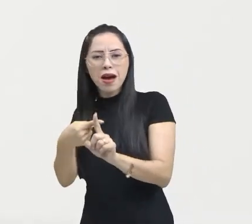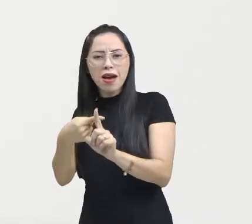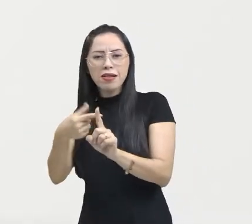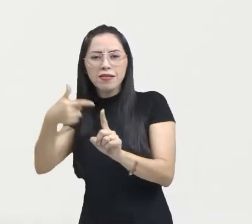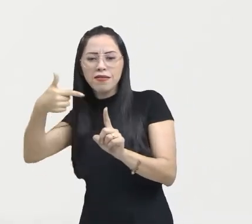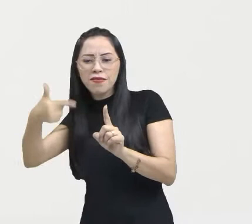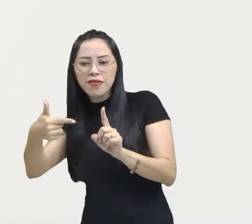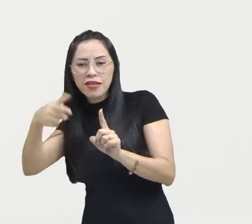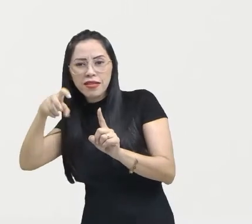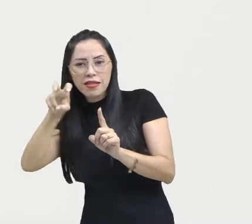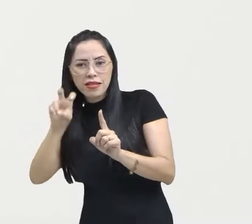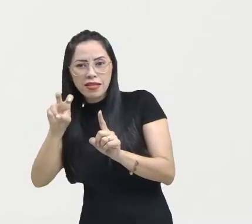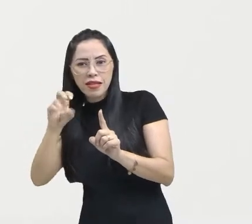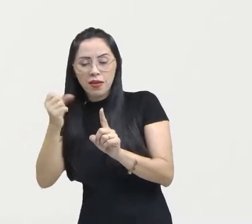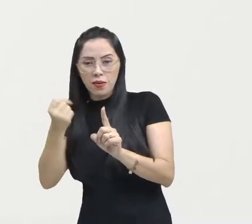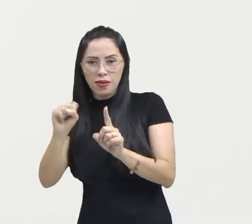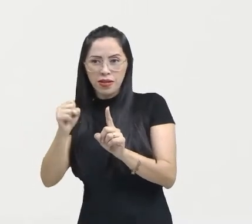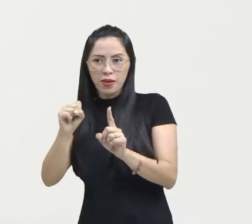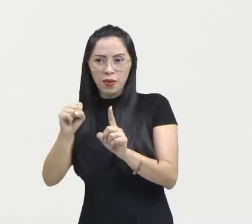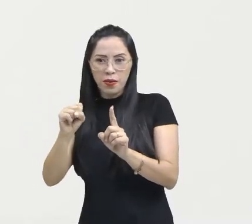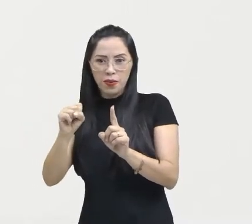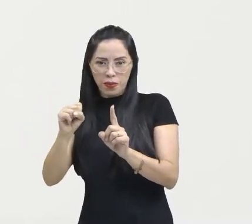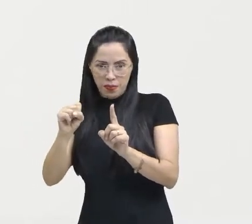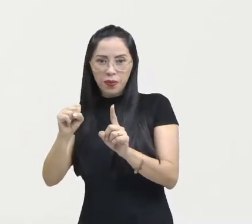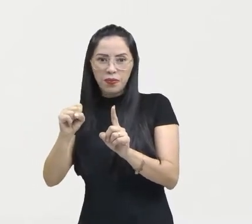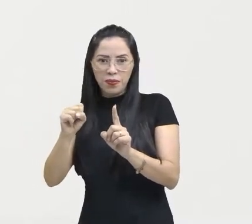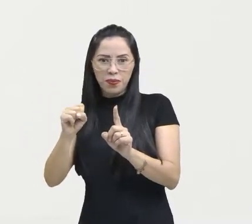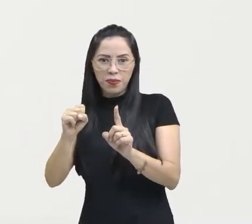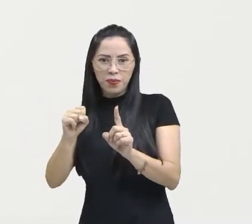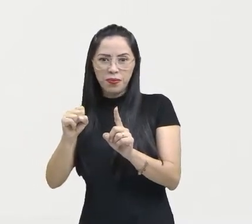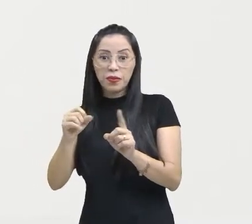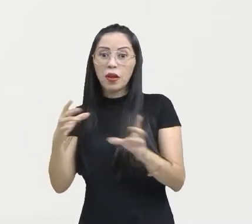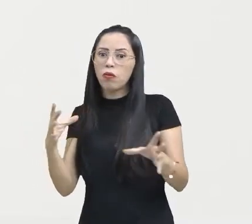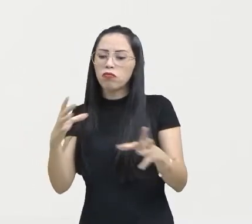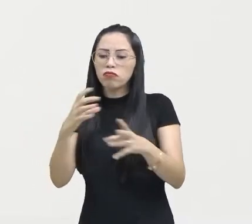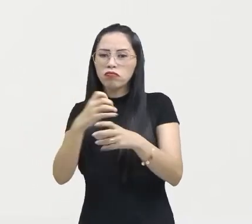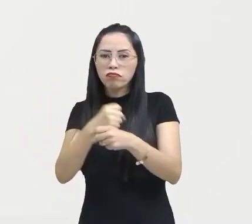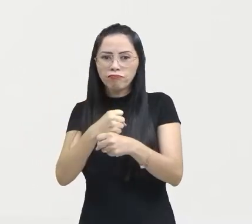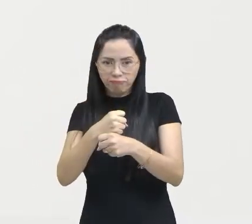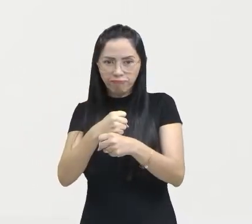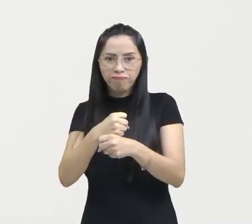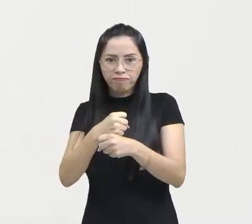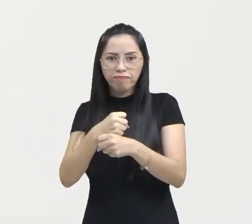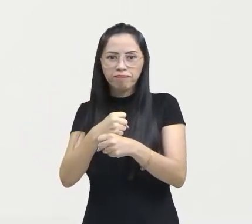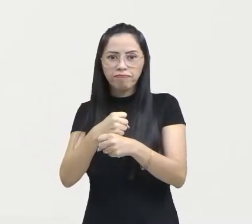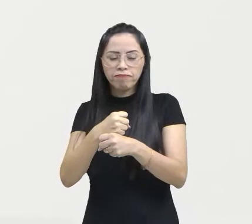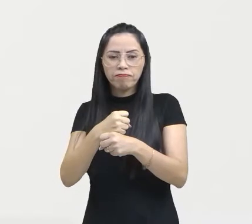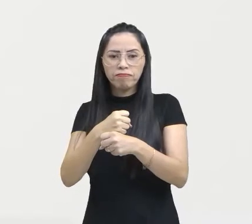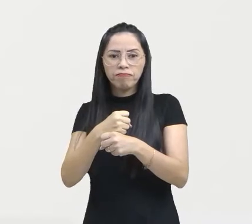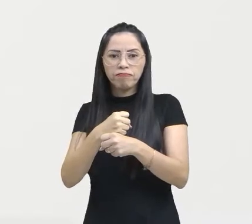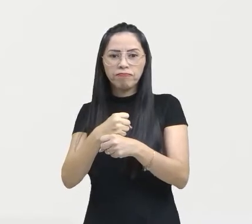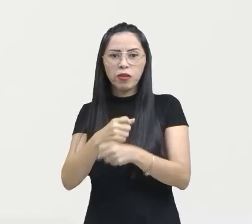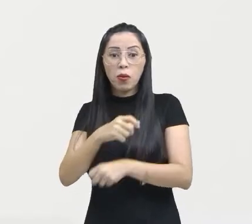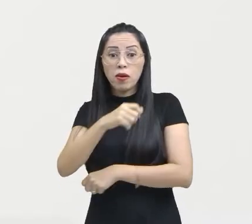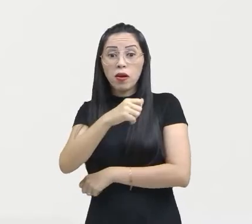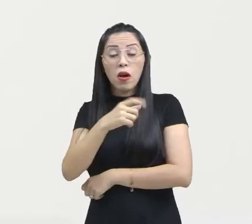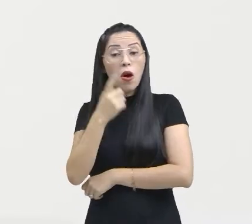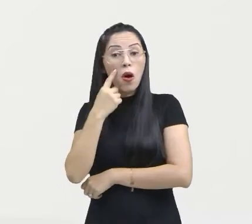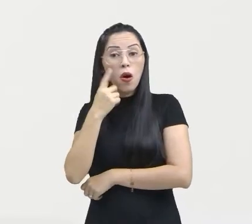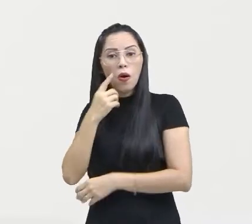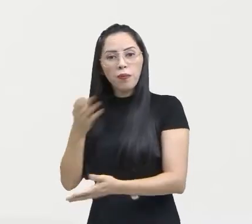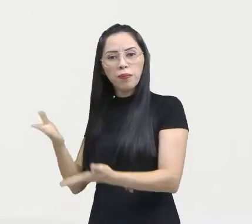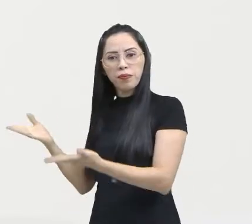quanto? 25 segundos. Então, eu vou somar 120 segundos